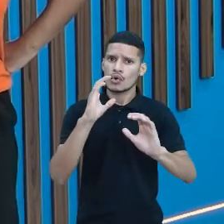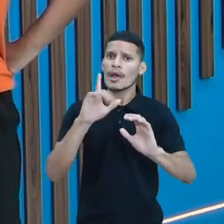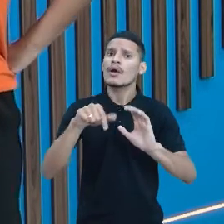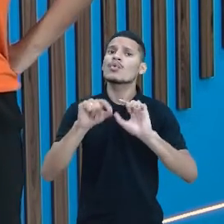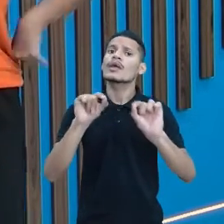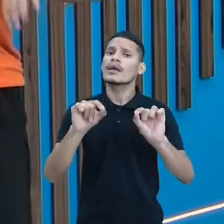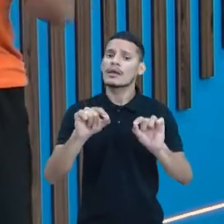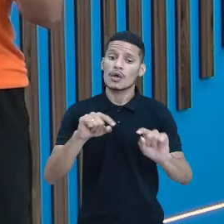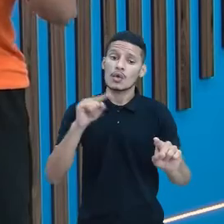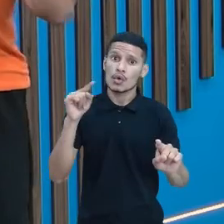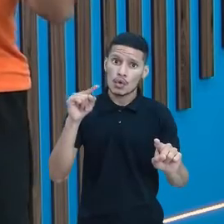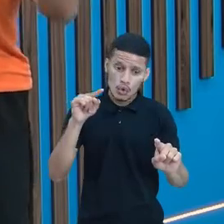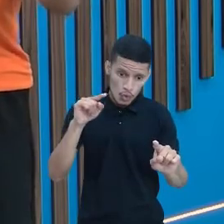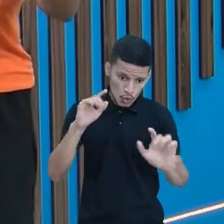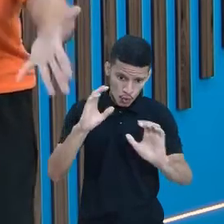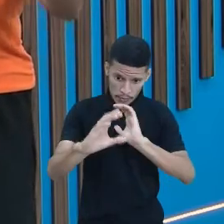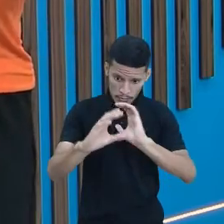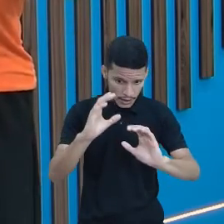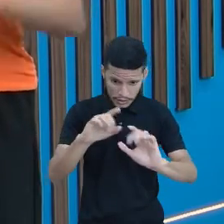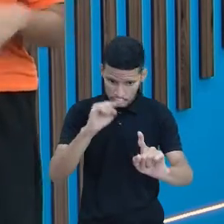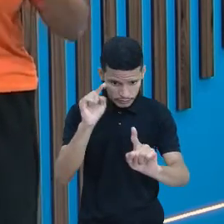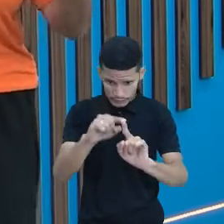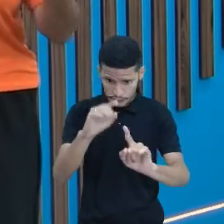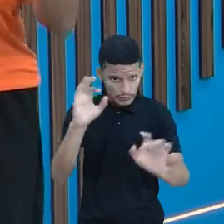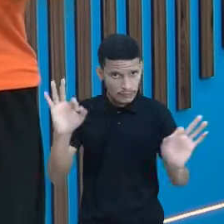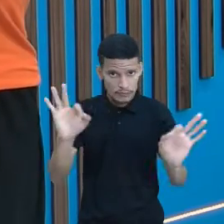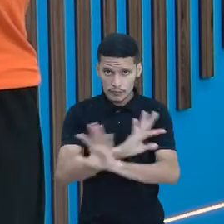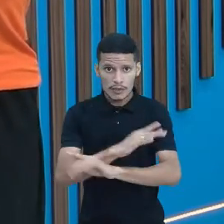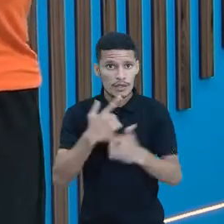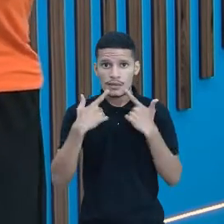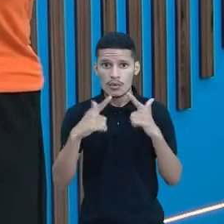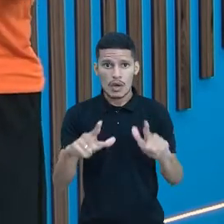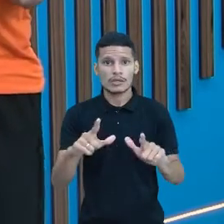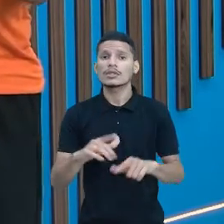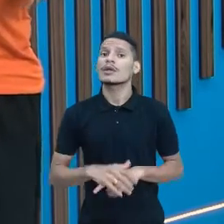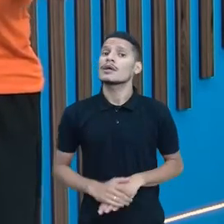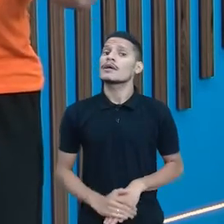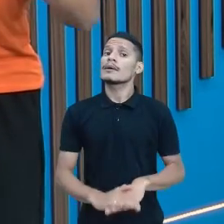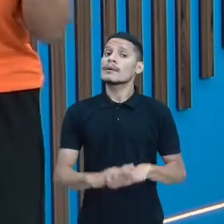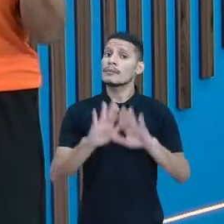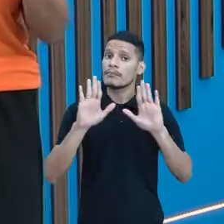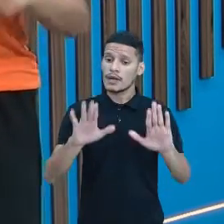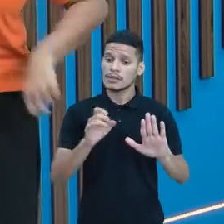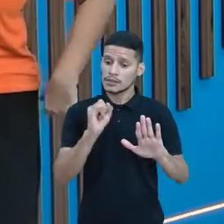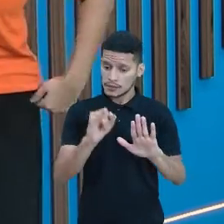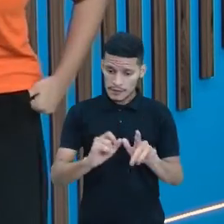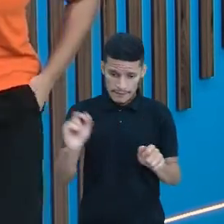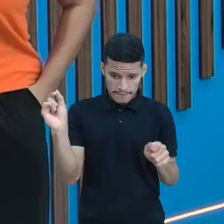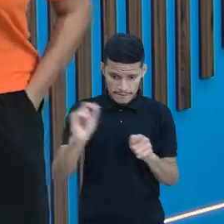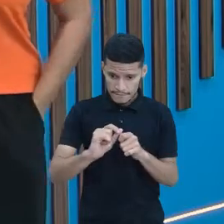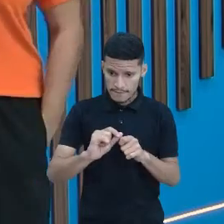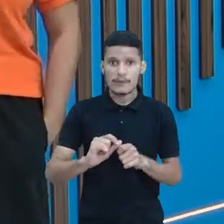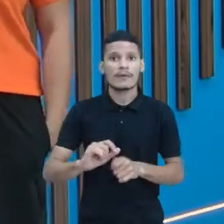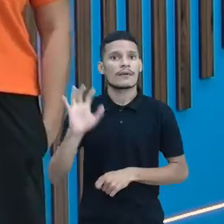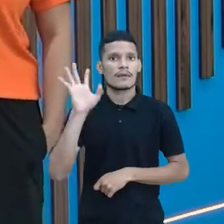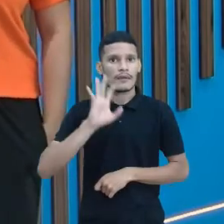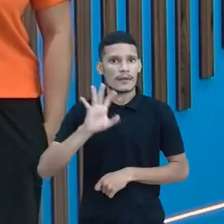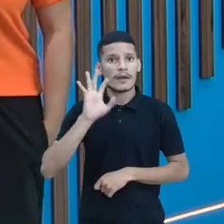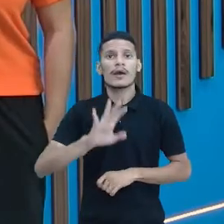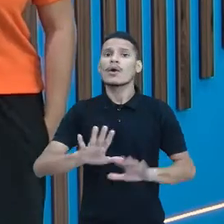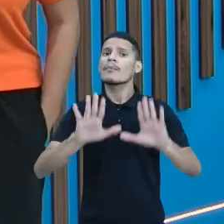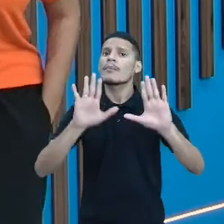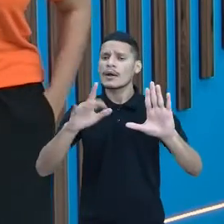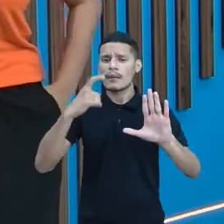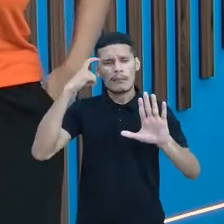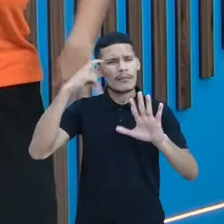comunicação. Um dos objetivos da linguagem é a comunicação, e se ela é feita, massa. Mas, gente, vamos pensar aqui